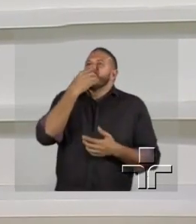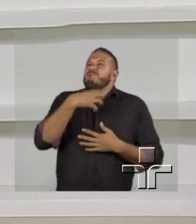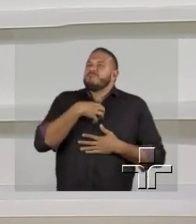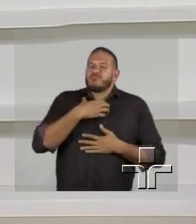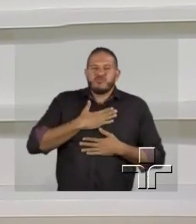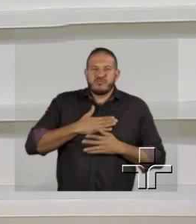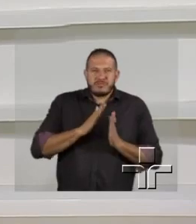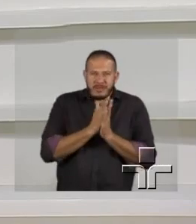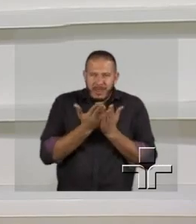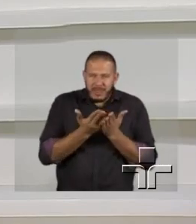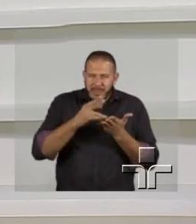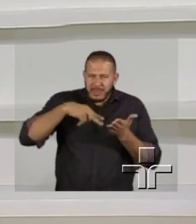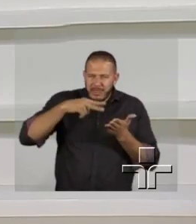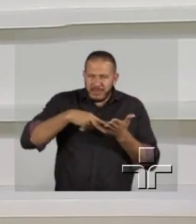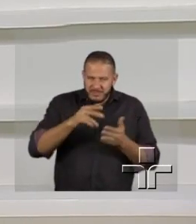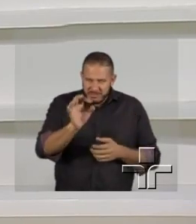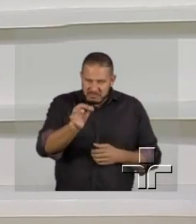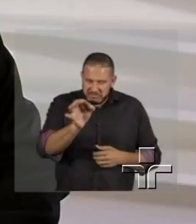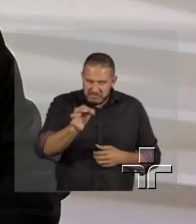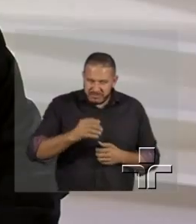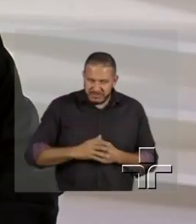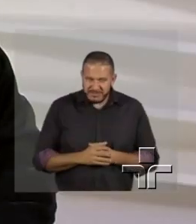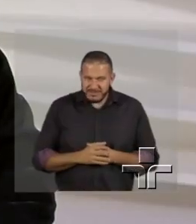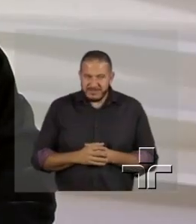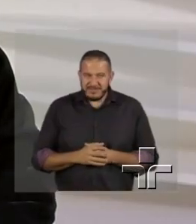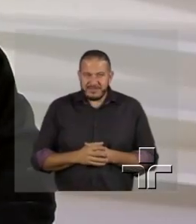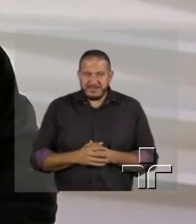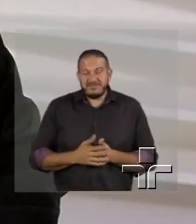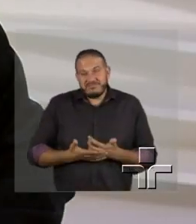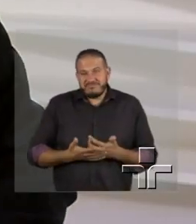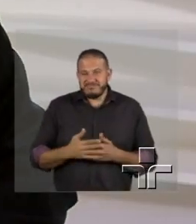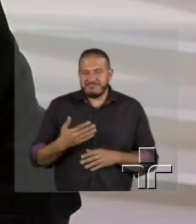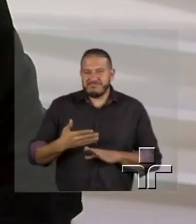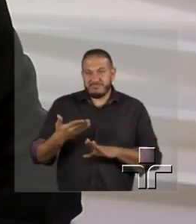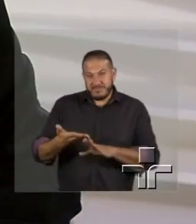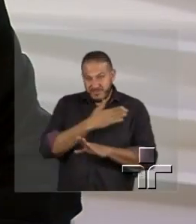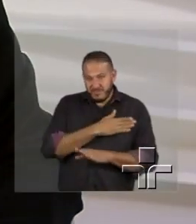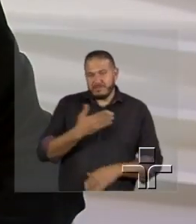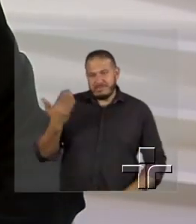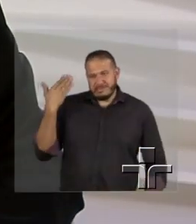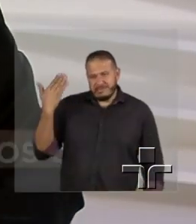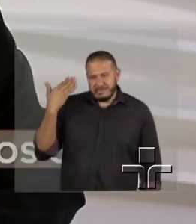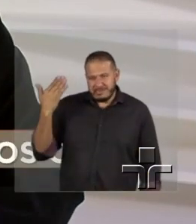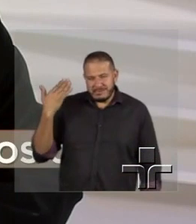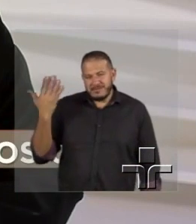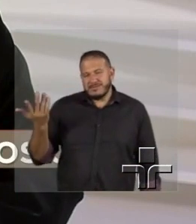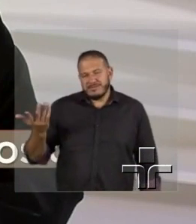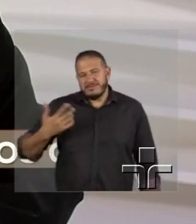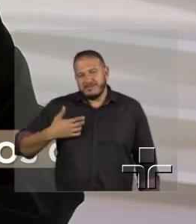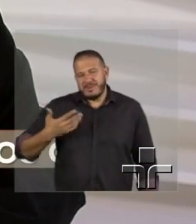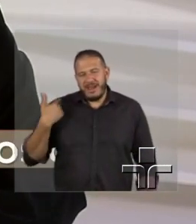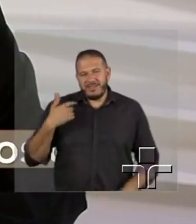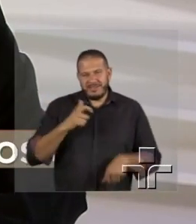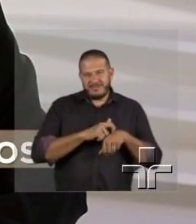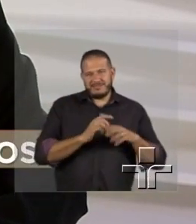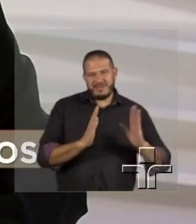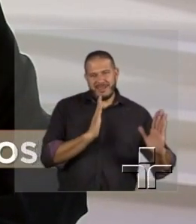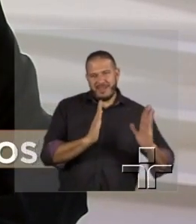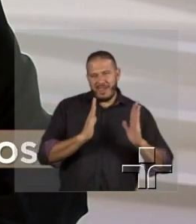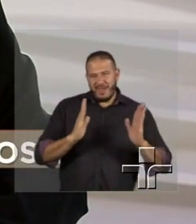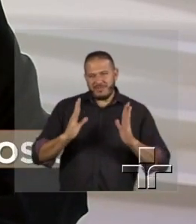respeitar o devido processo legal não é importante? Não, claro que é importante, sem dúvida nenhuma. Agora, tem que ver se